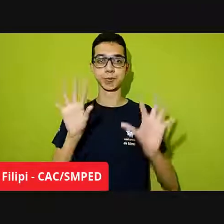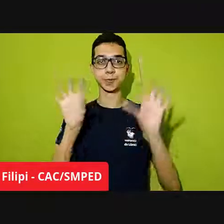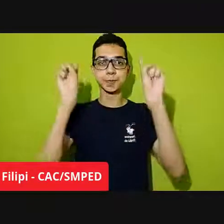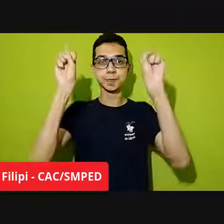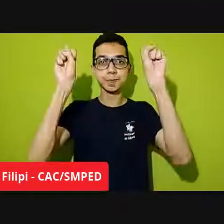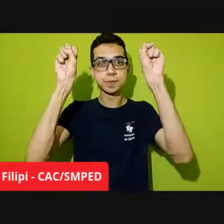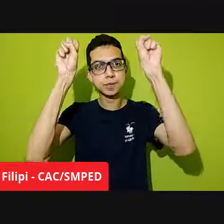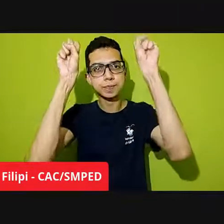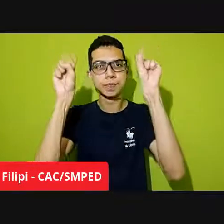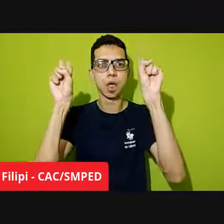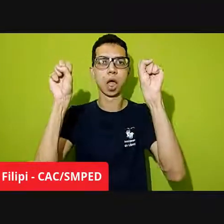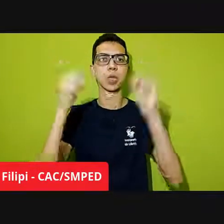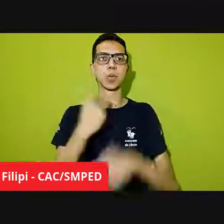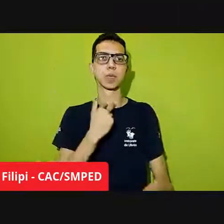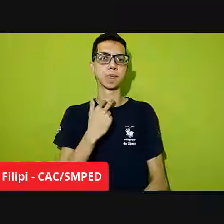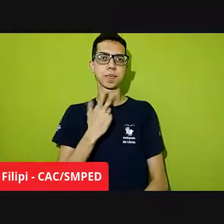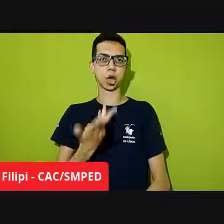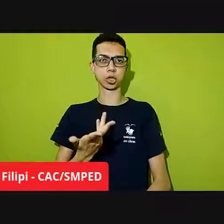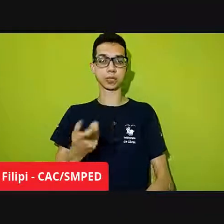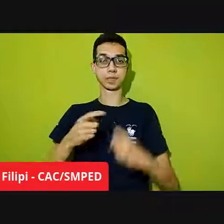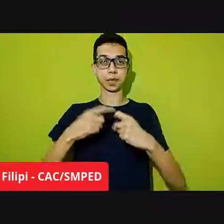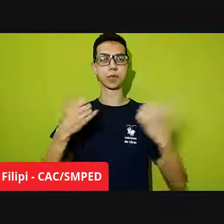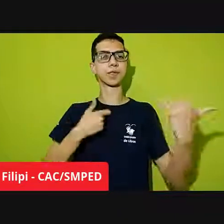enfim. Ele fala tudo que eu não posso, né?